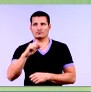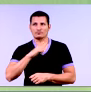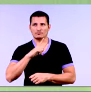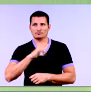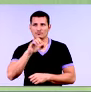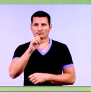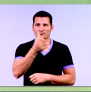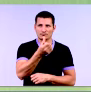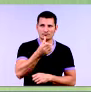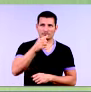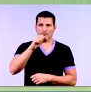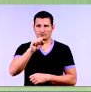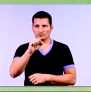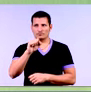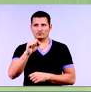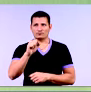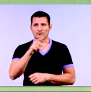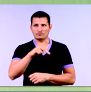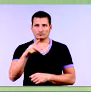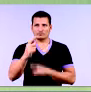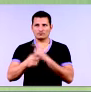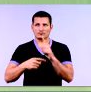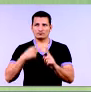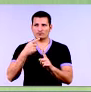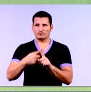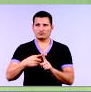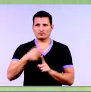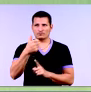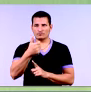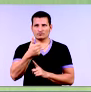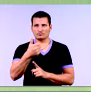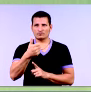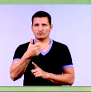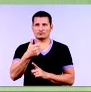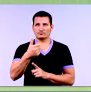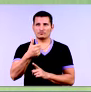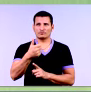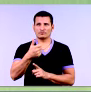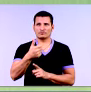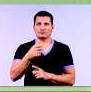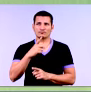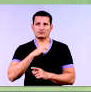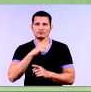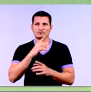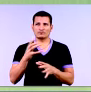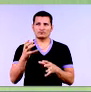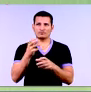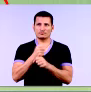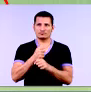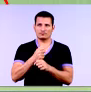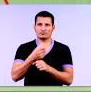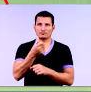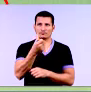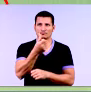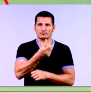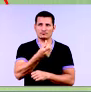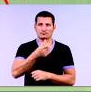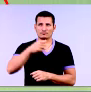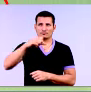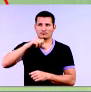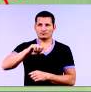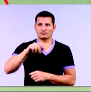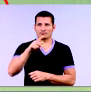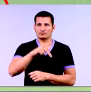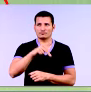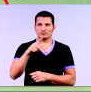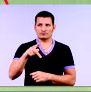professores, mais o 1 que eu estou incluindo manualmente, eu vou ter um total de 69